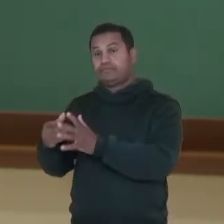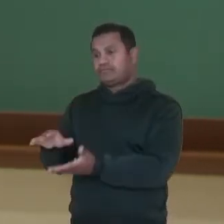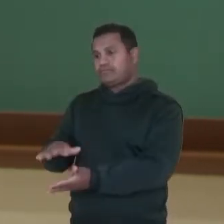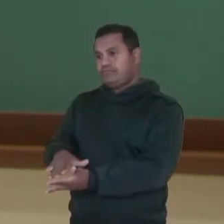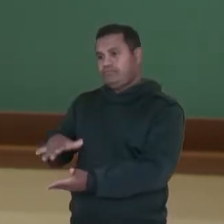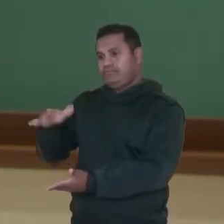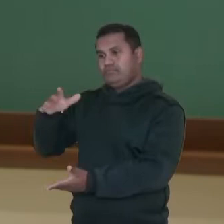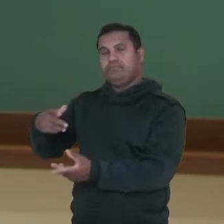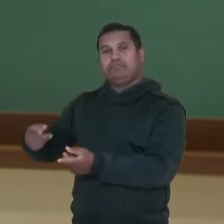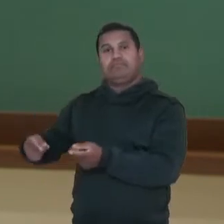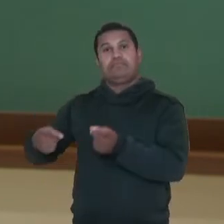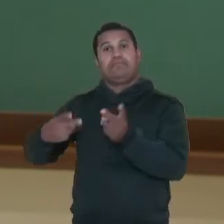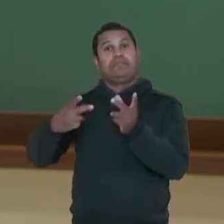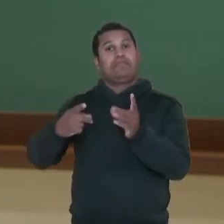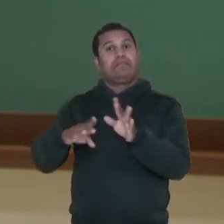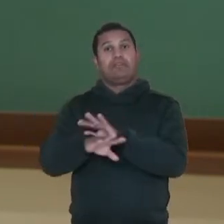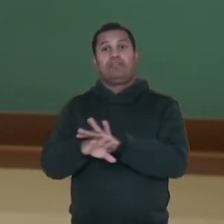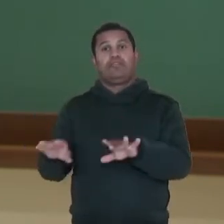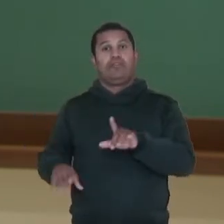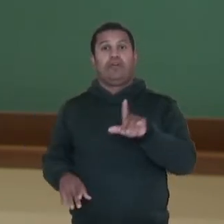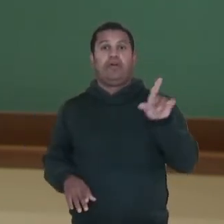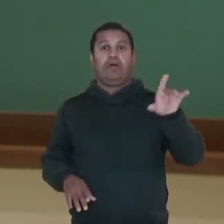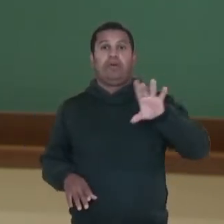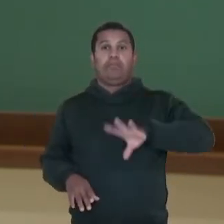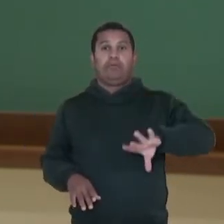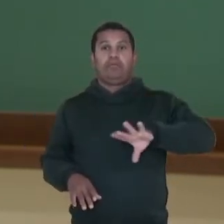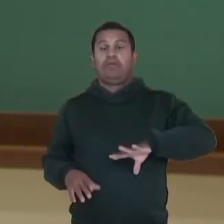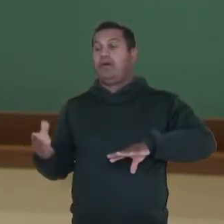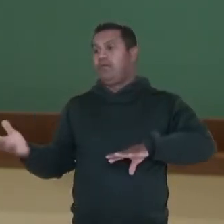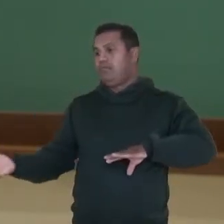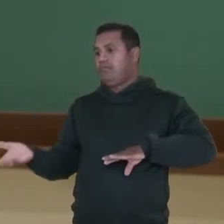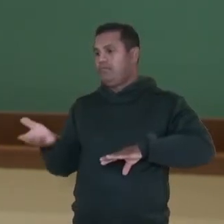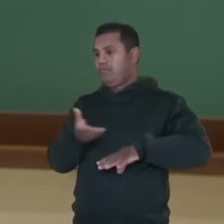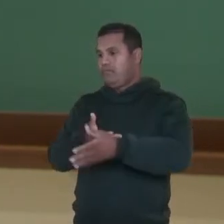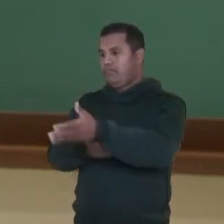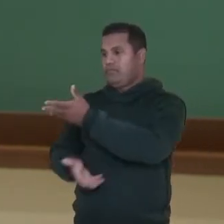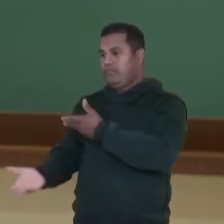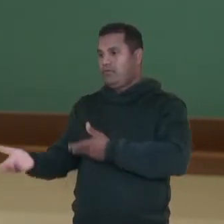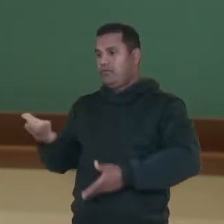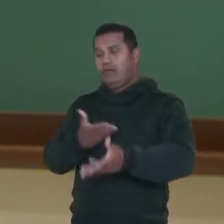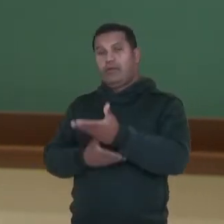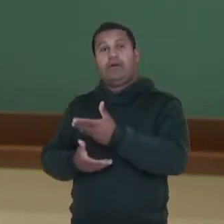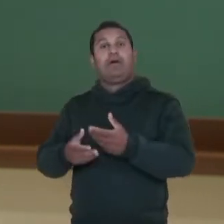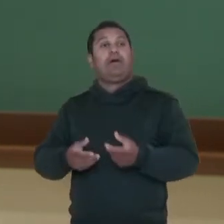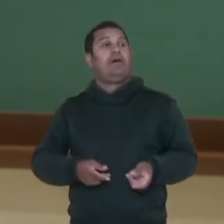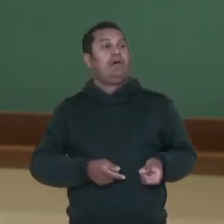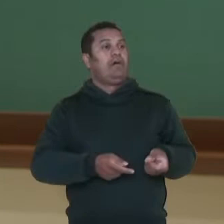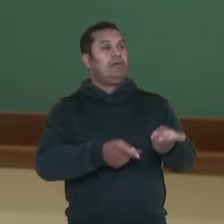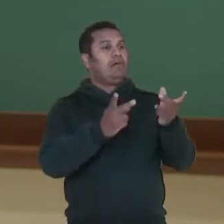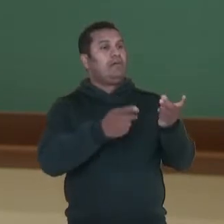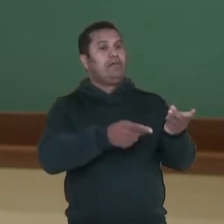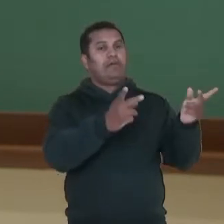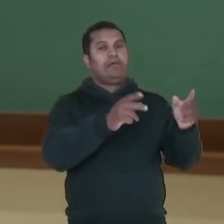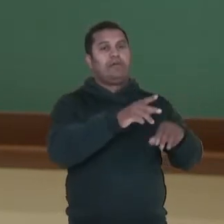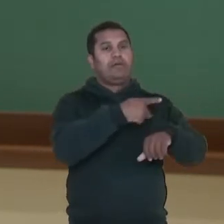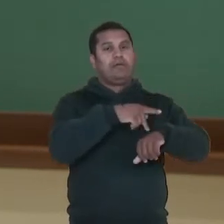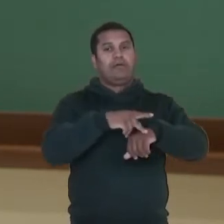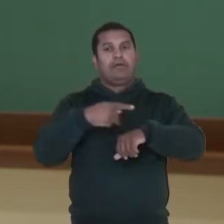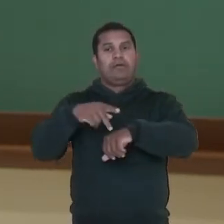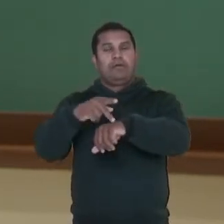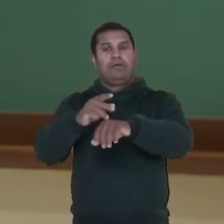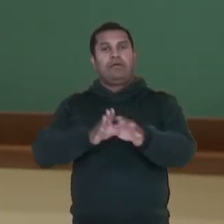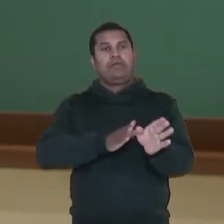E lá então, em Portugal, os portugueses poderiam vender para outros países com quem eles tivessem